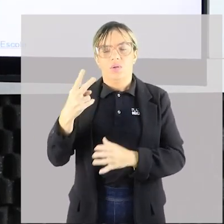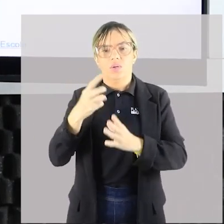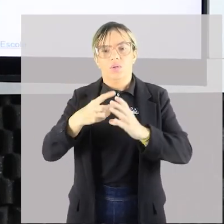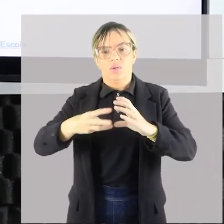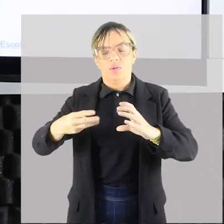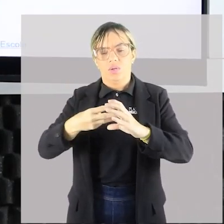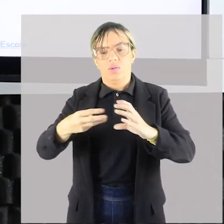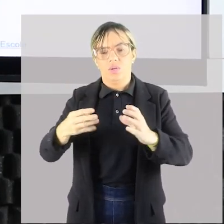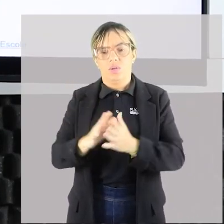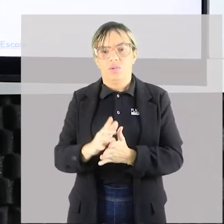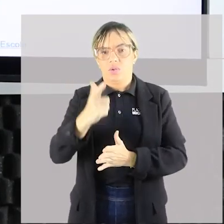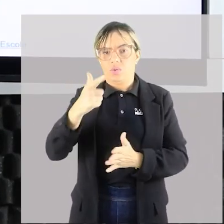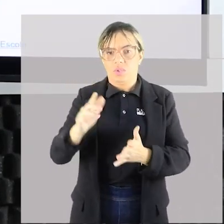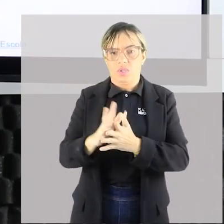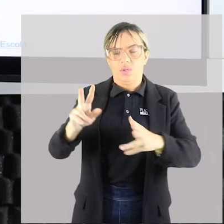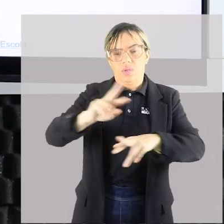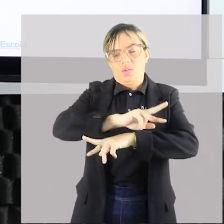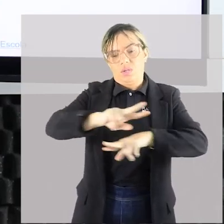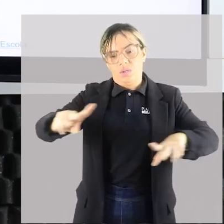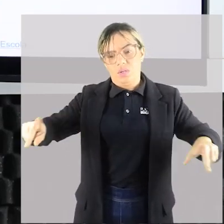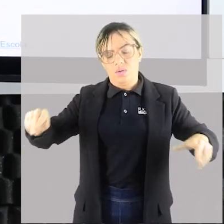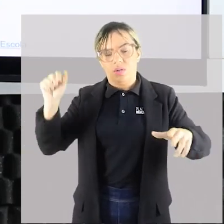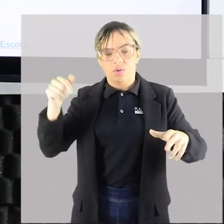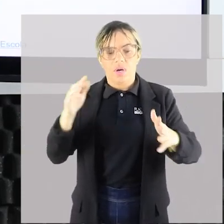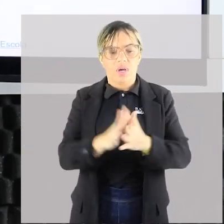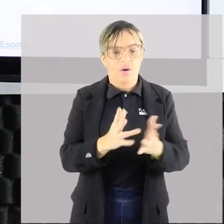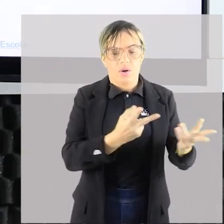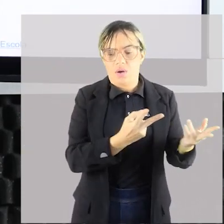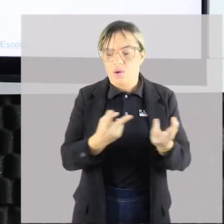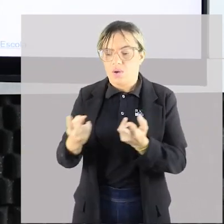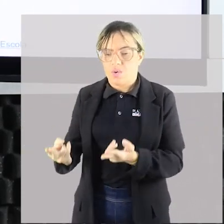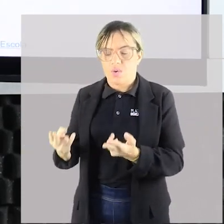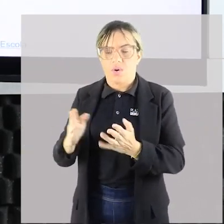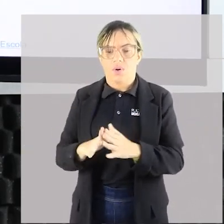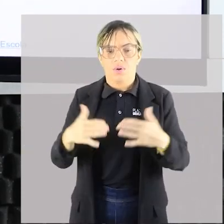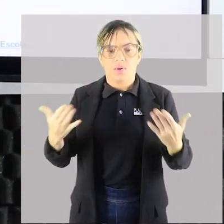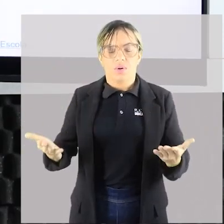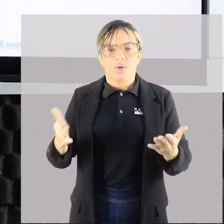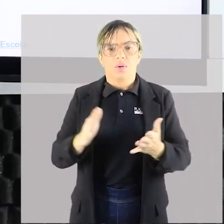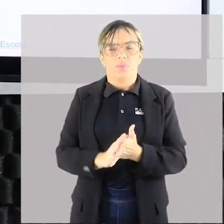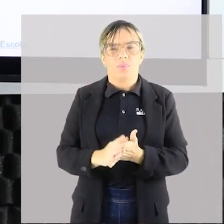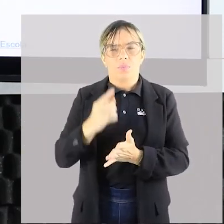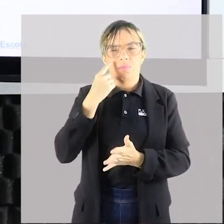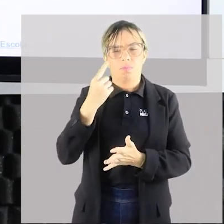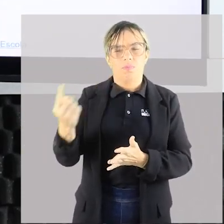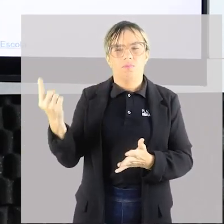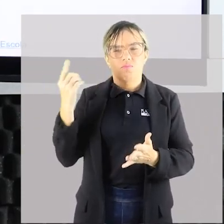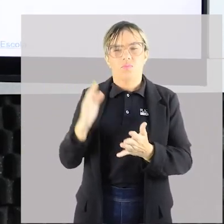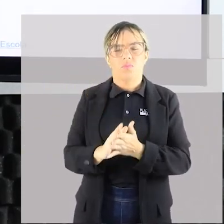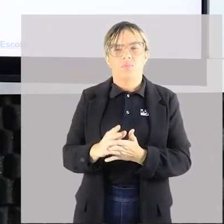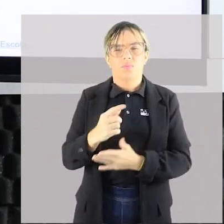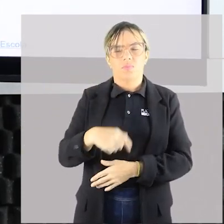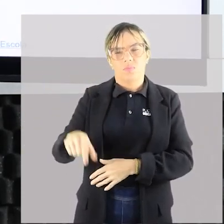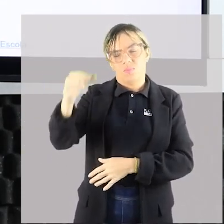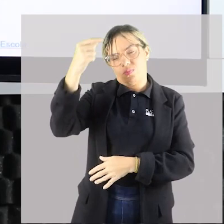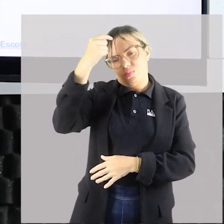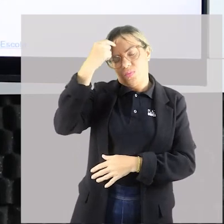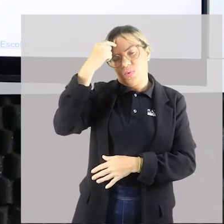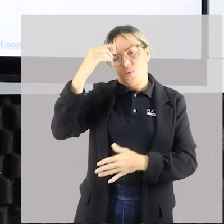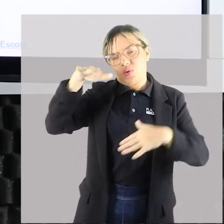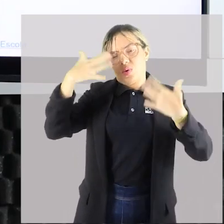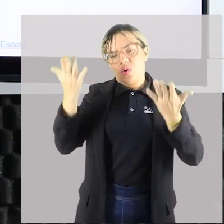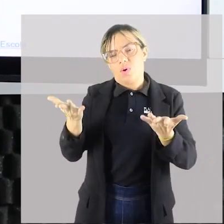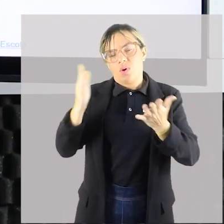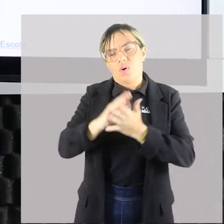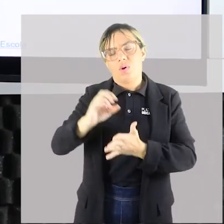Existe variação? Não existe. Uma é igual à outra. E aí eu queria que você pensasse comigo, qual é a